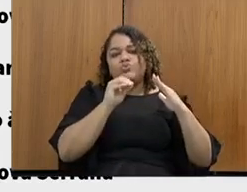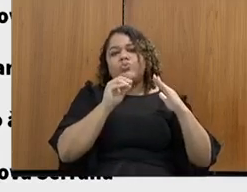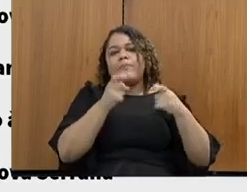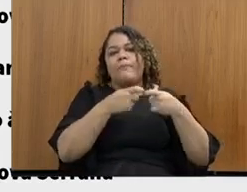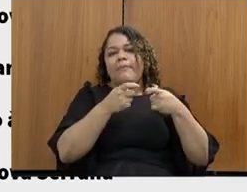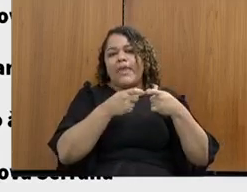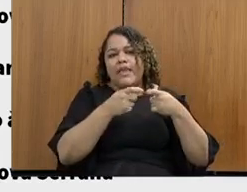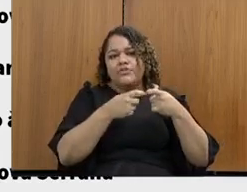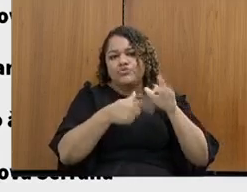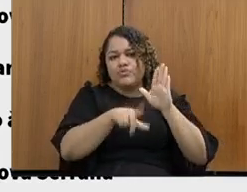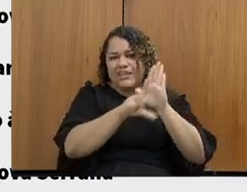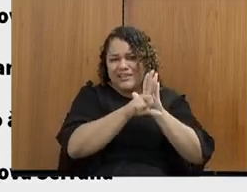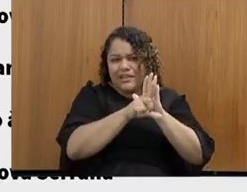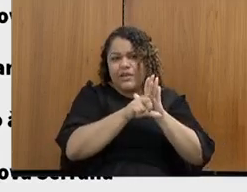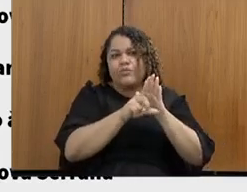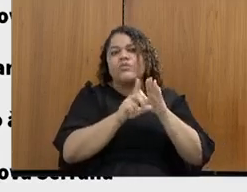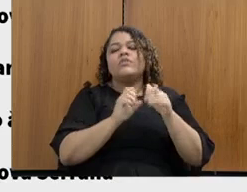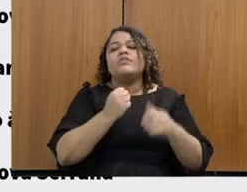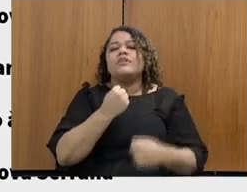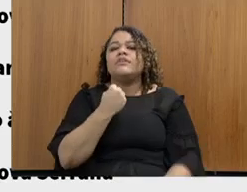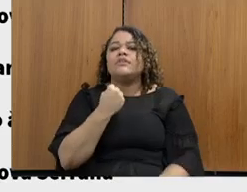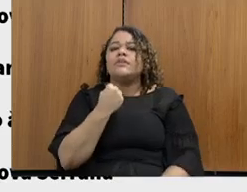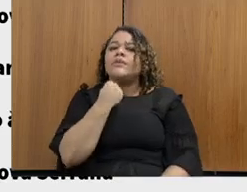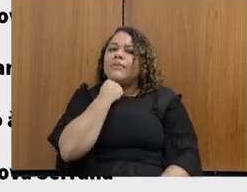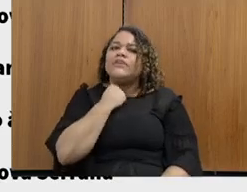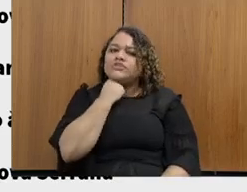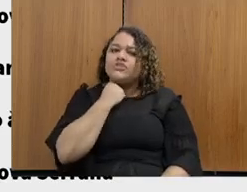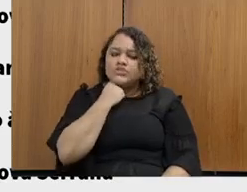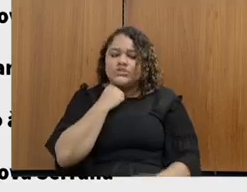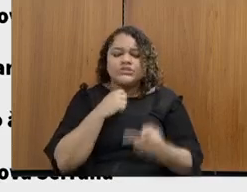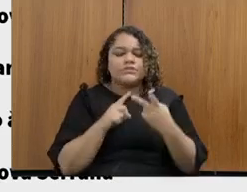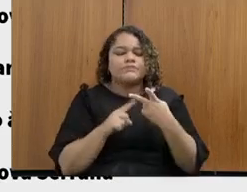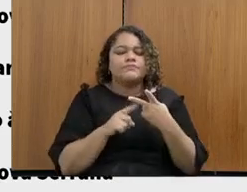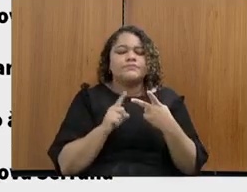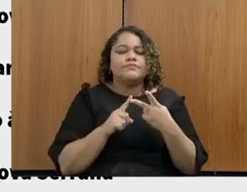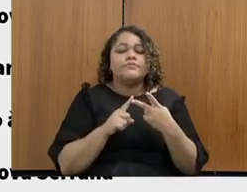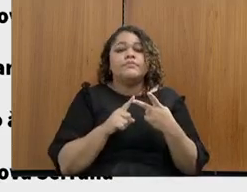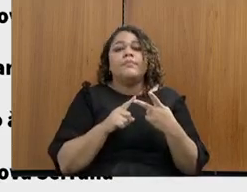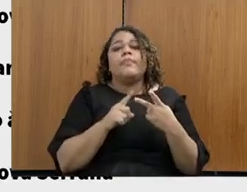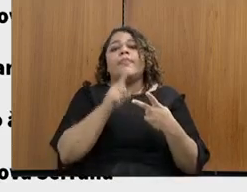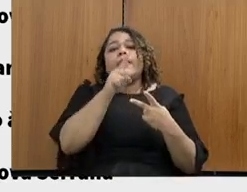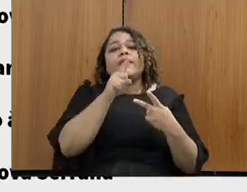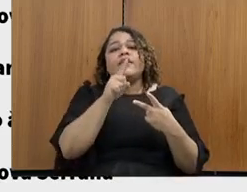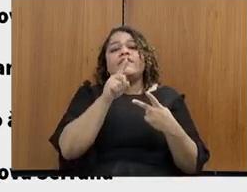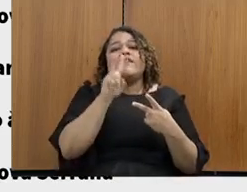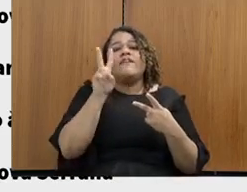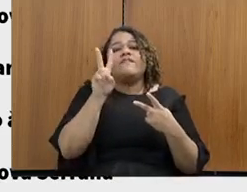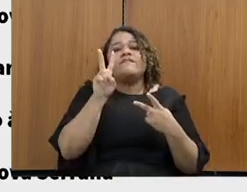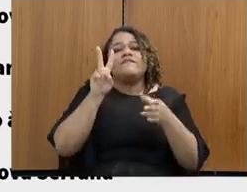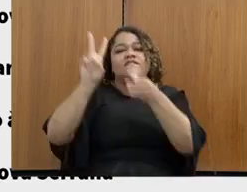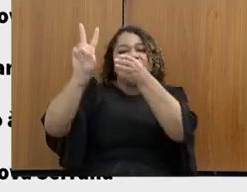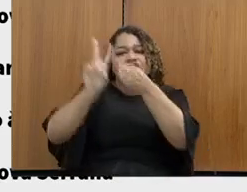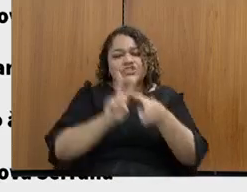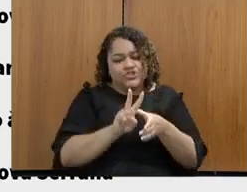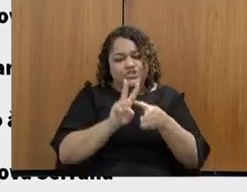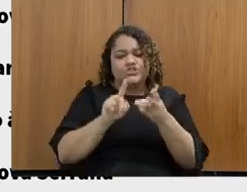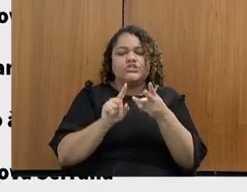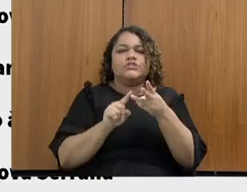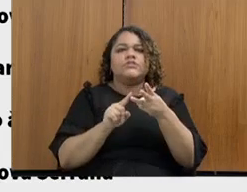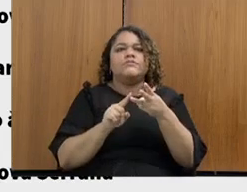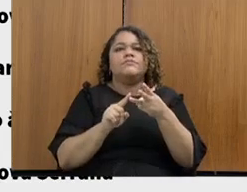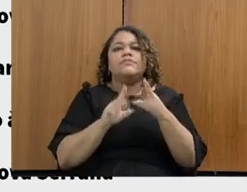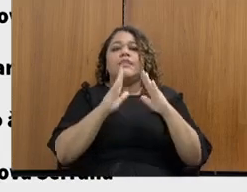reforma da Delegacia Regional de Polícia Civil em Valadares é Delegacia Regional de Polícia Civil em Varginha que já está em fase de